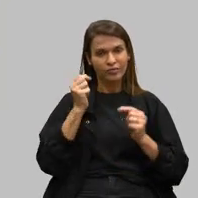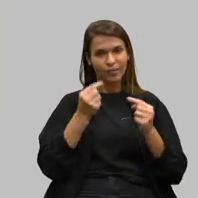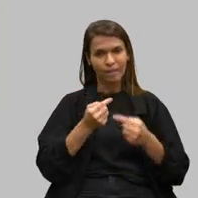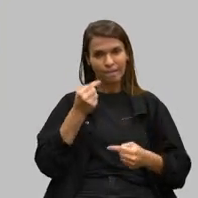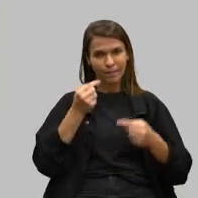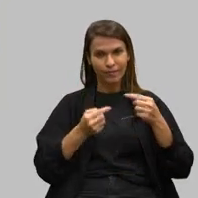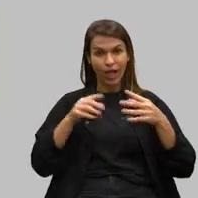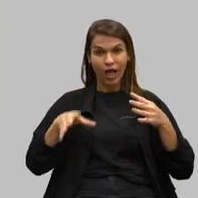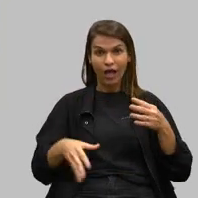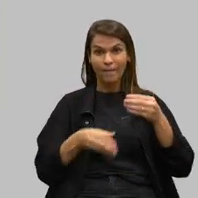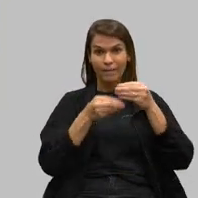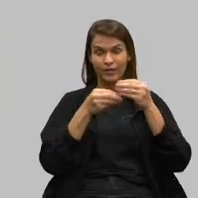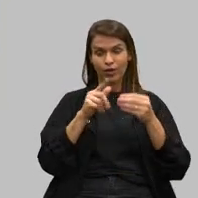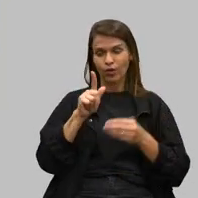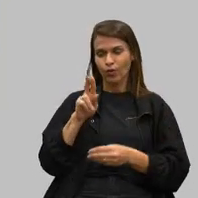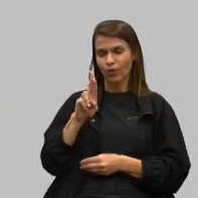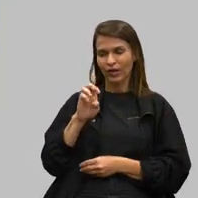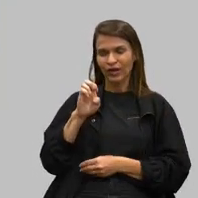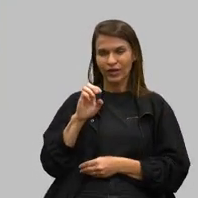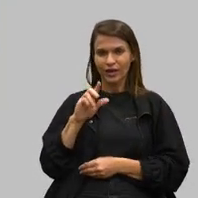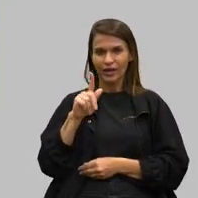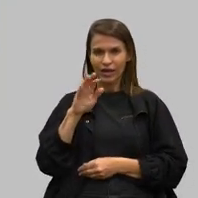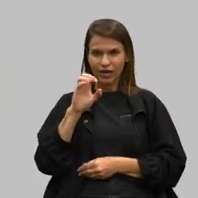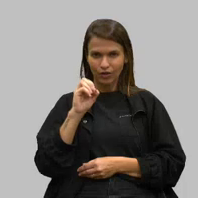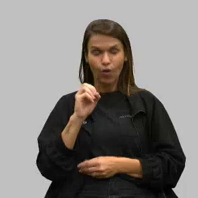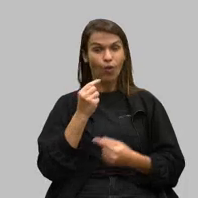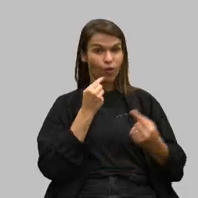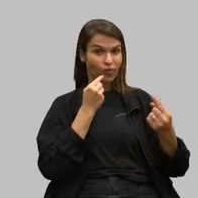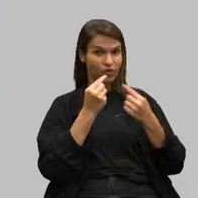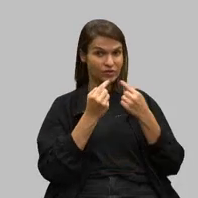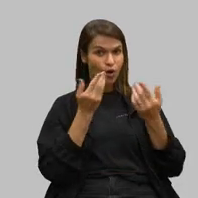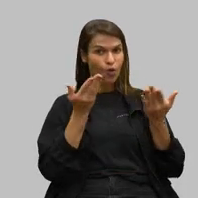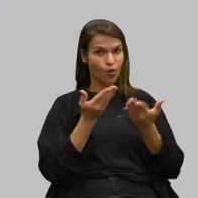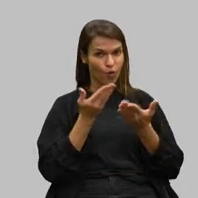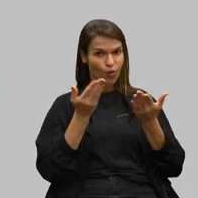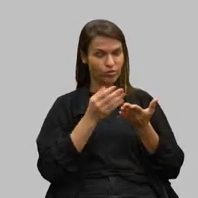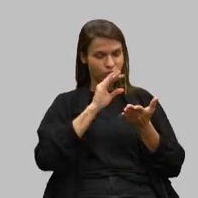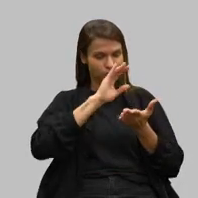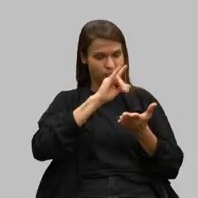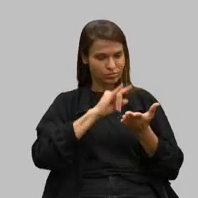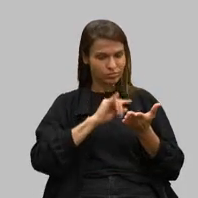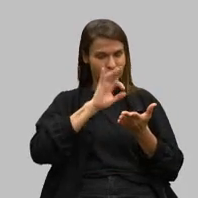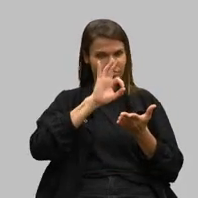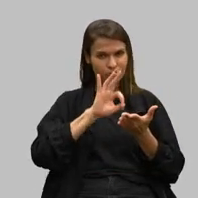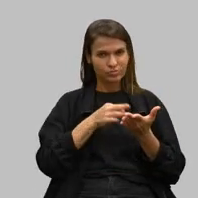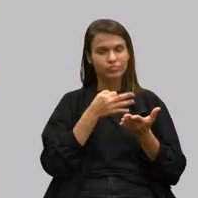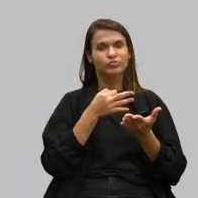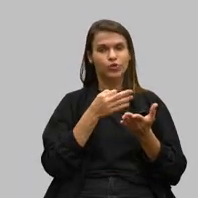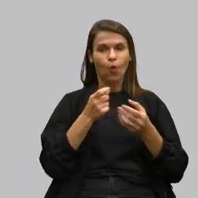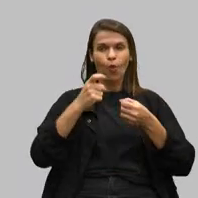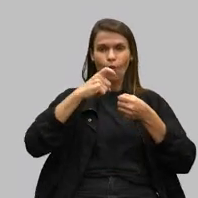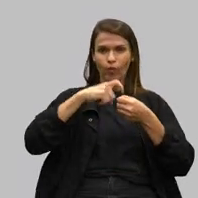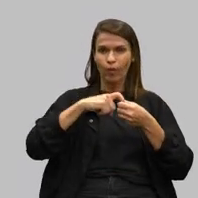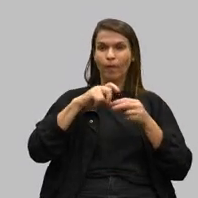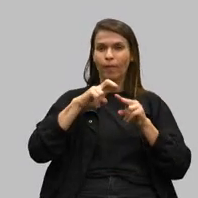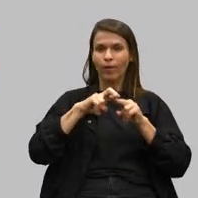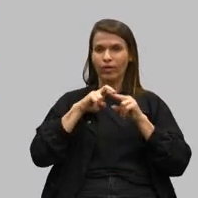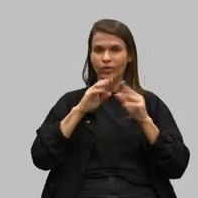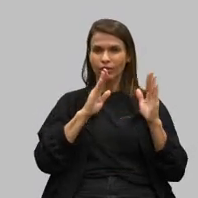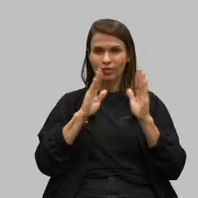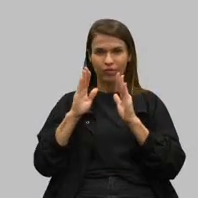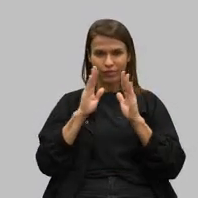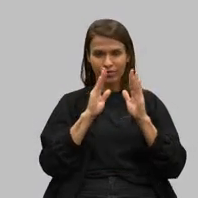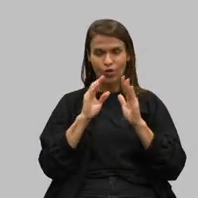do grego, emendando do grego. Conversei hoje, despachei hoje. Então, a gente já prorrogou o convênio, por causa do prazo. E o